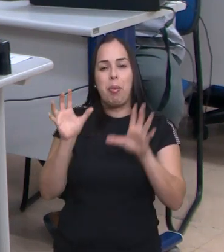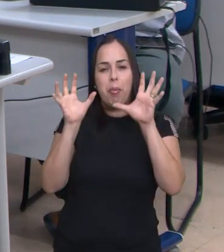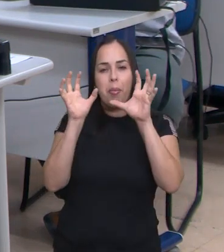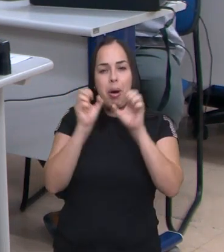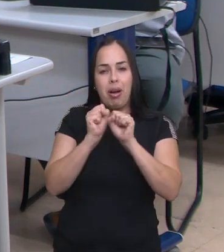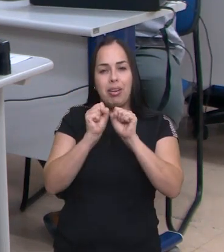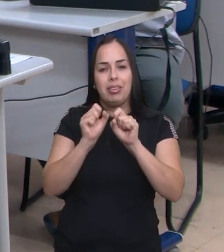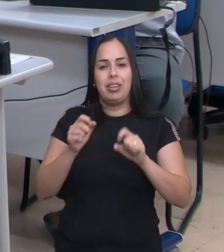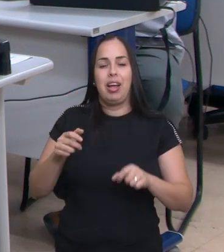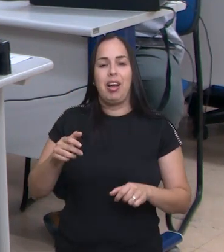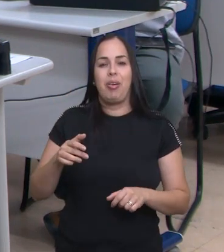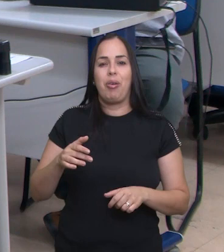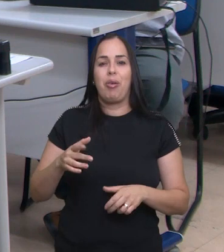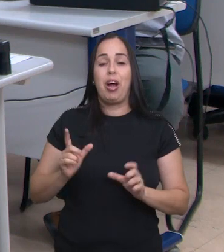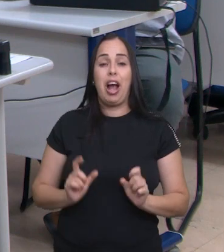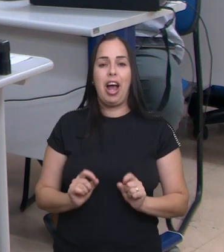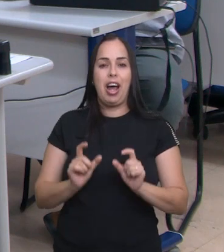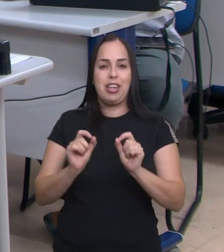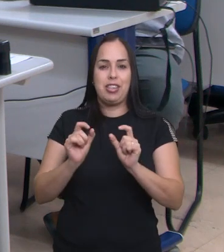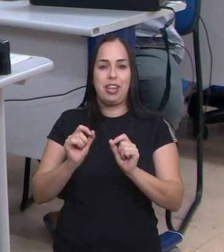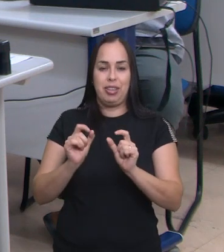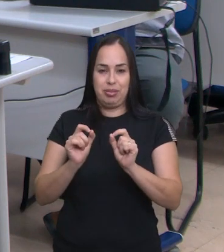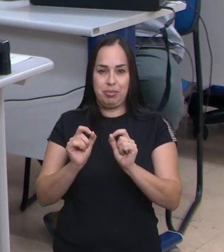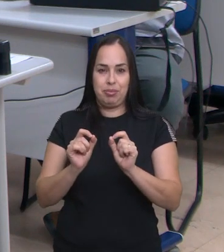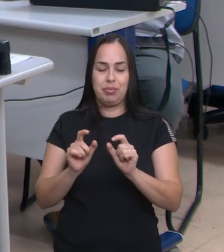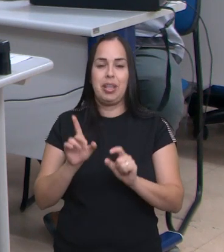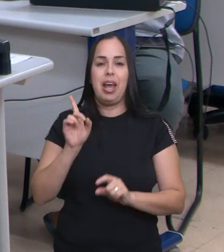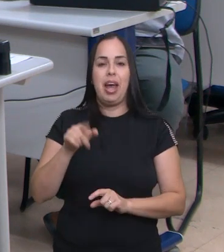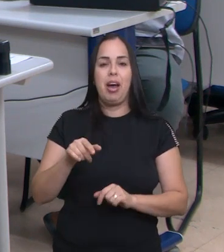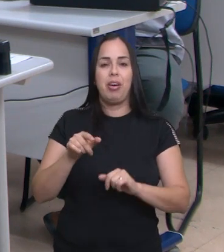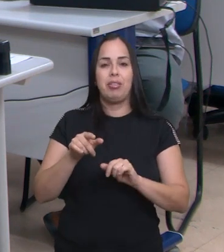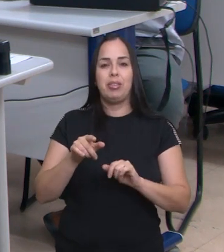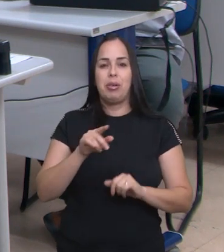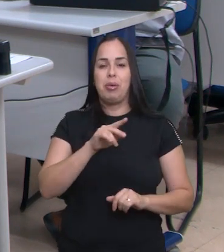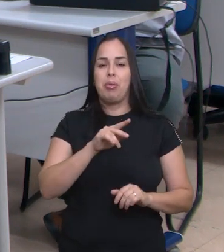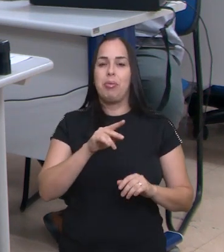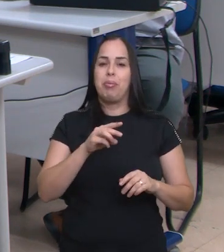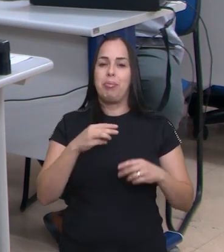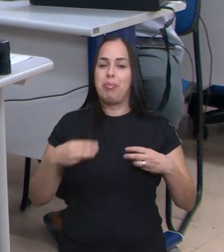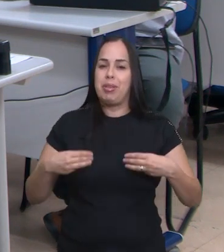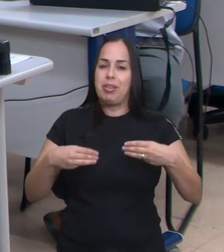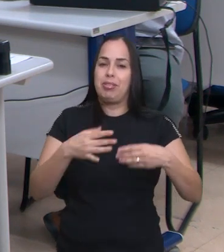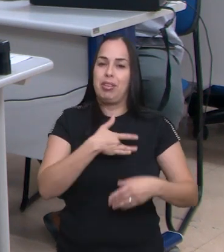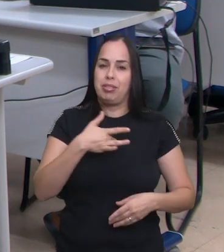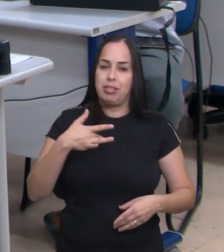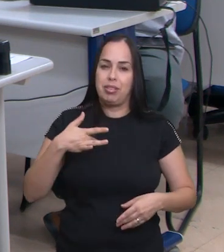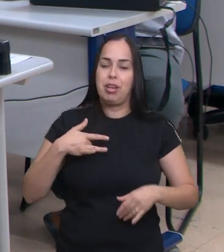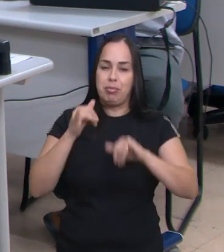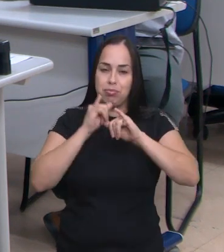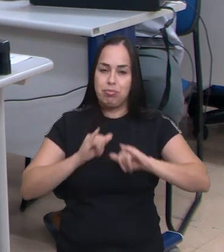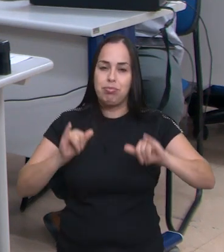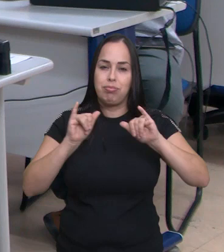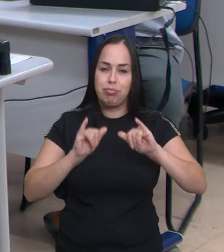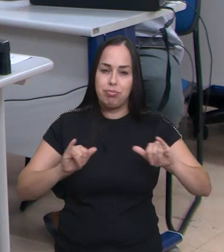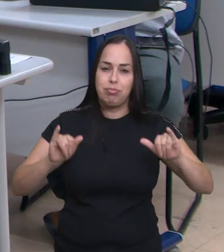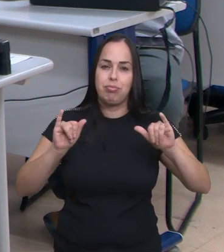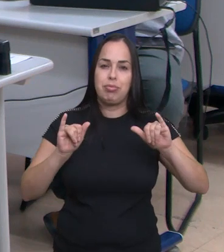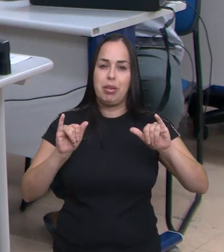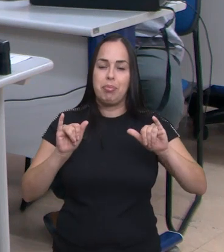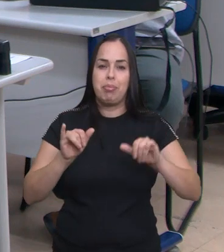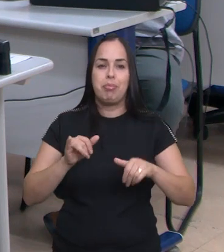intestino. Esta é a campanha nacional promovida pelo Ministério da Saúde, com o intuito de informar os brasileiros sobre as